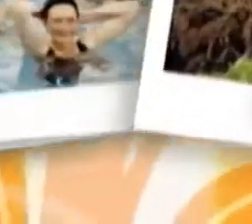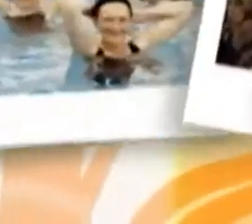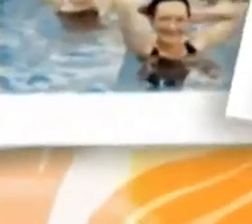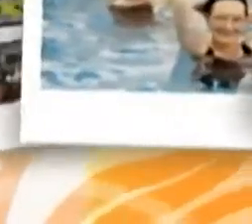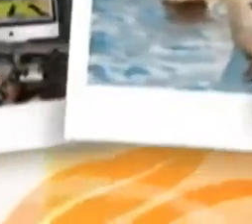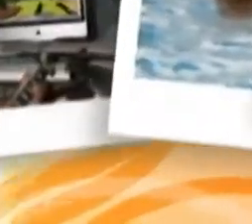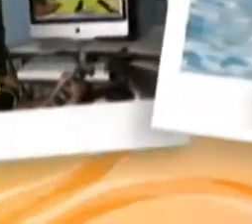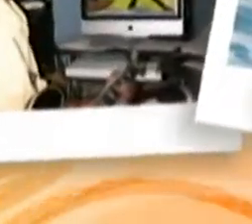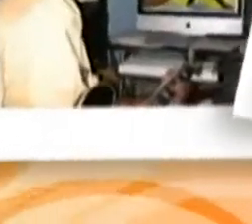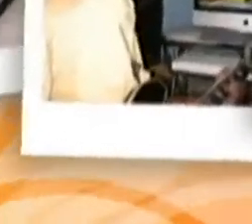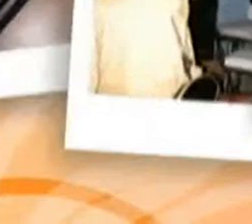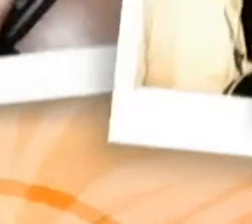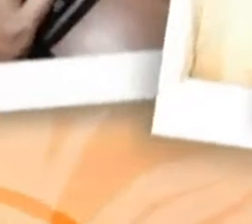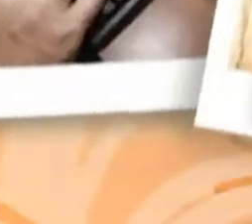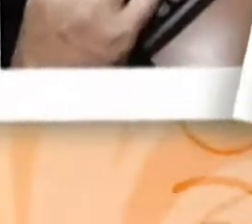Música